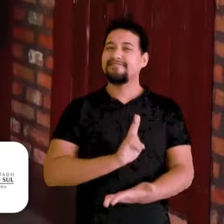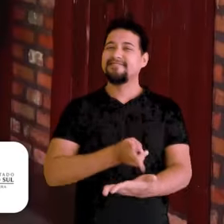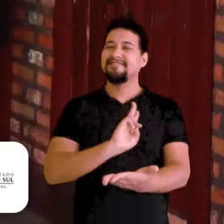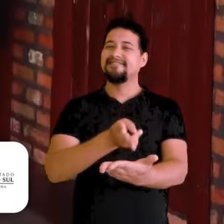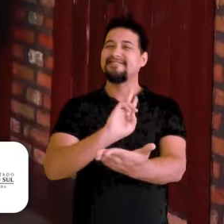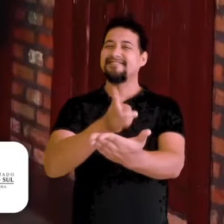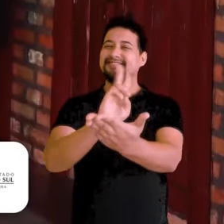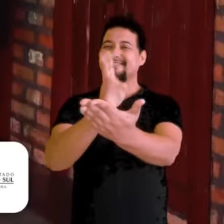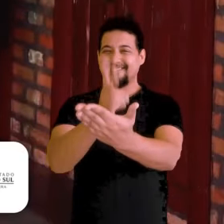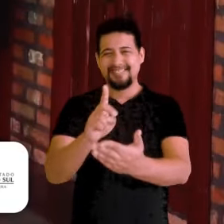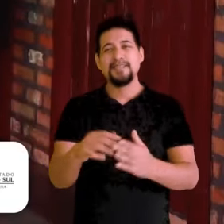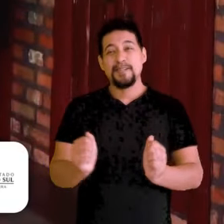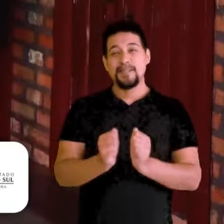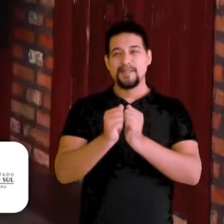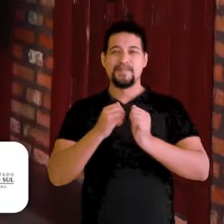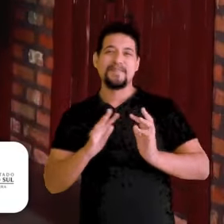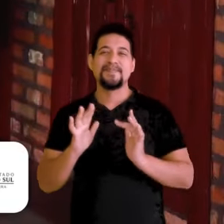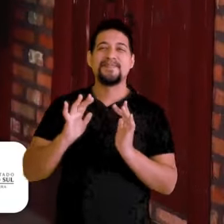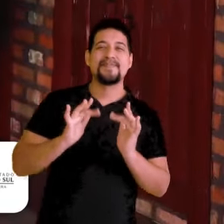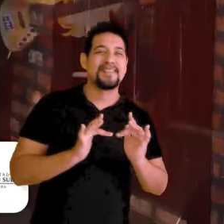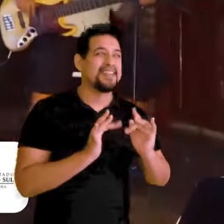por ti, minha namorada.